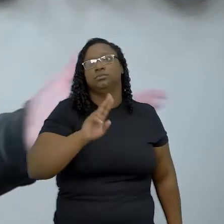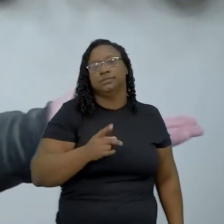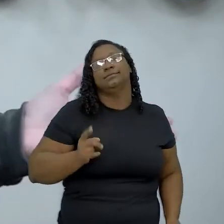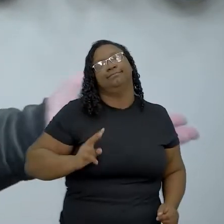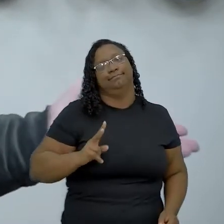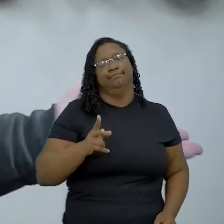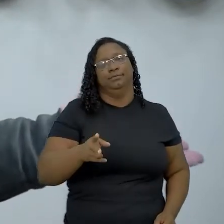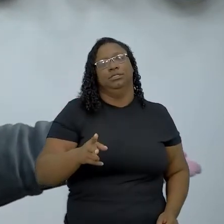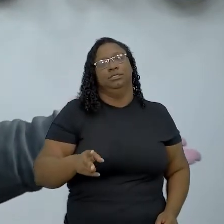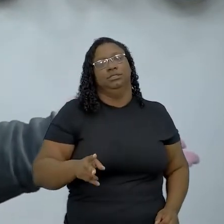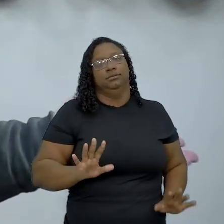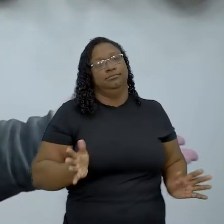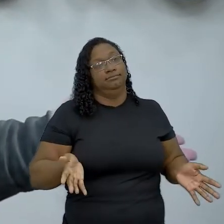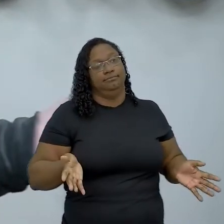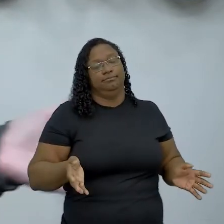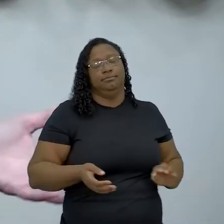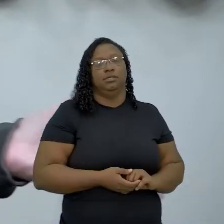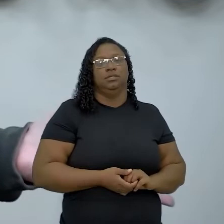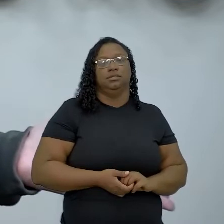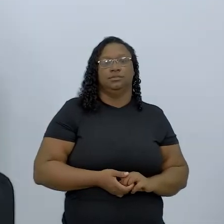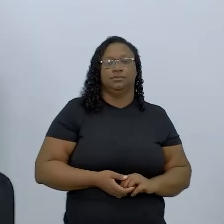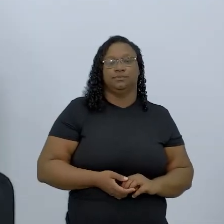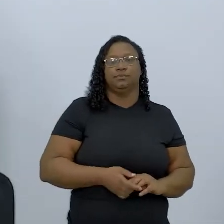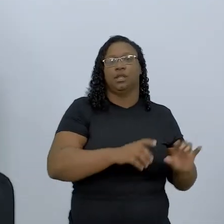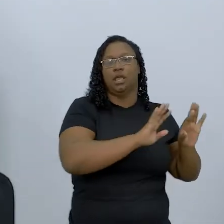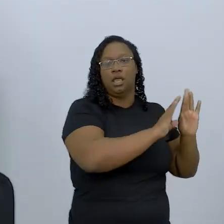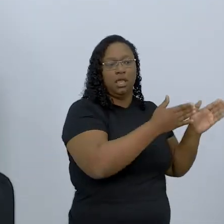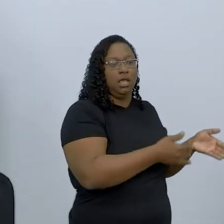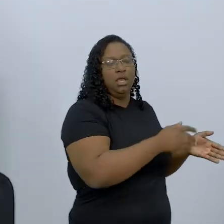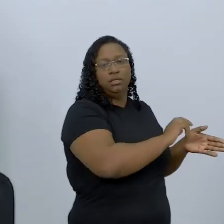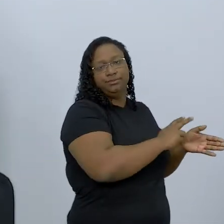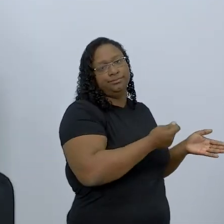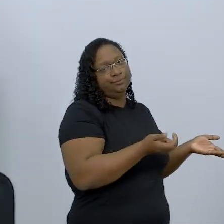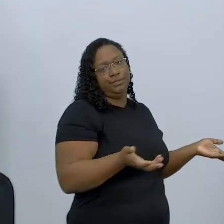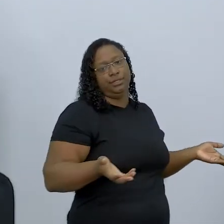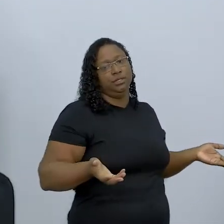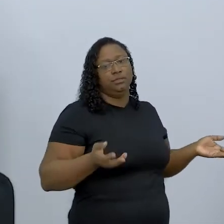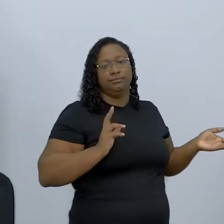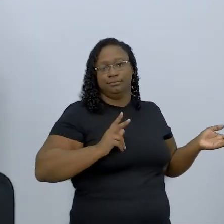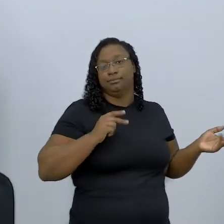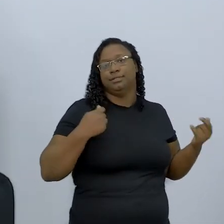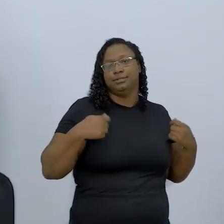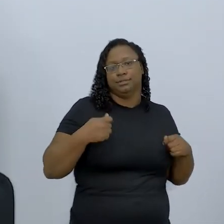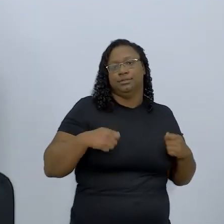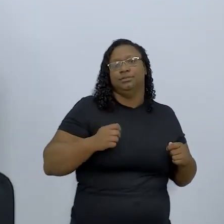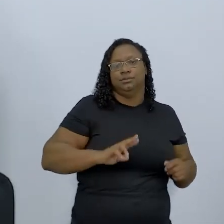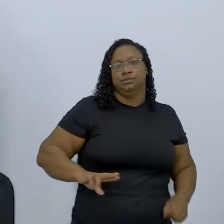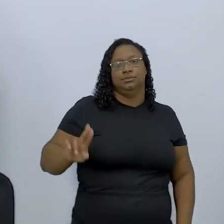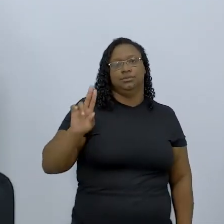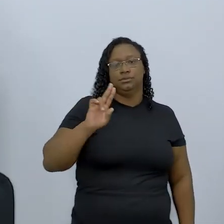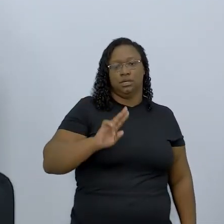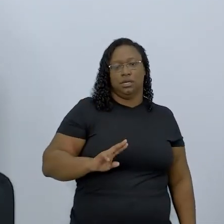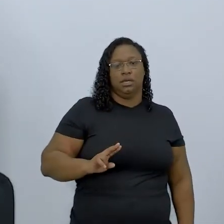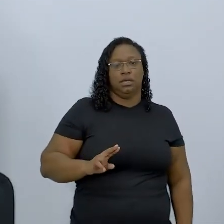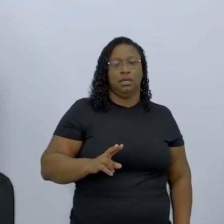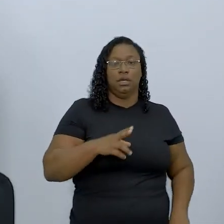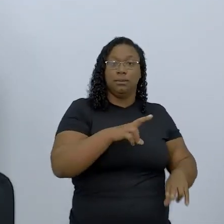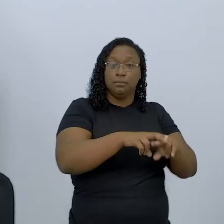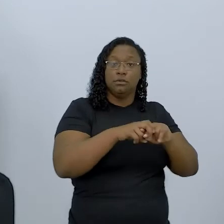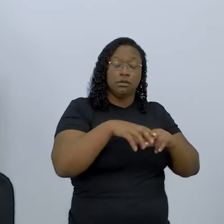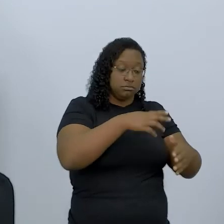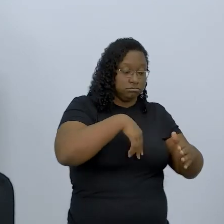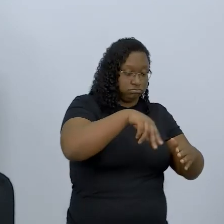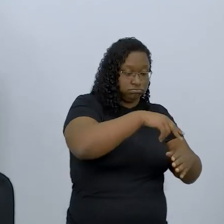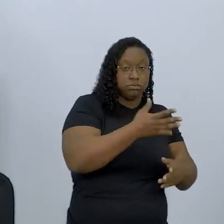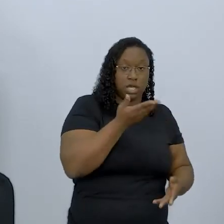reduzida. Agora, a geladeira não tem jeito. Não vale a pena, né? Porque a geladeira, a gente precisa do ambiente frio por causa da alimentação,